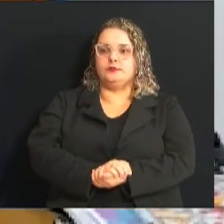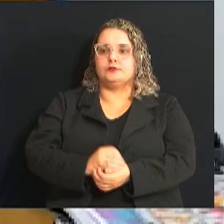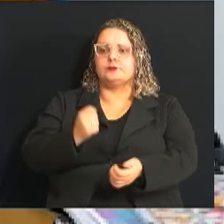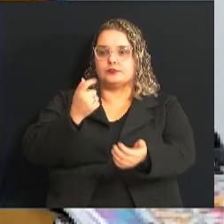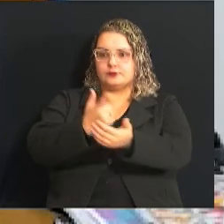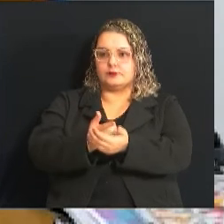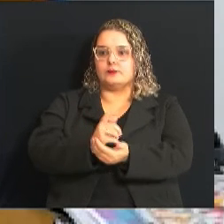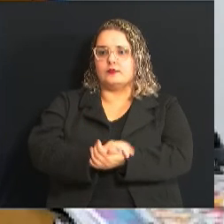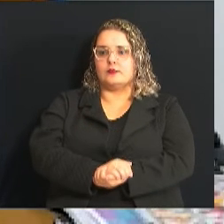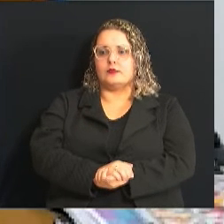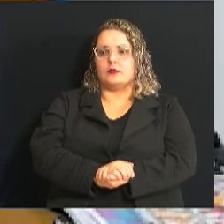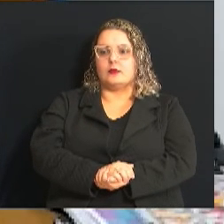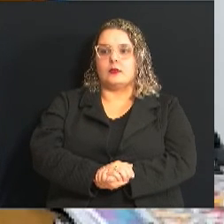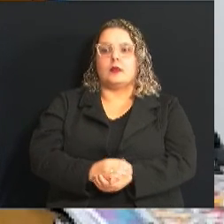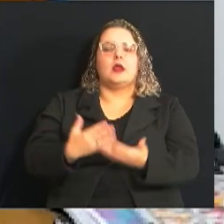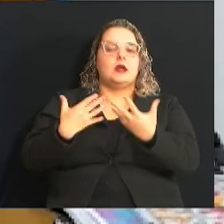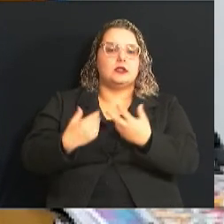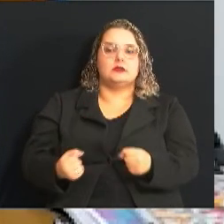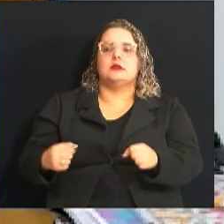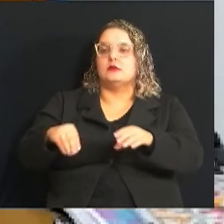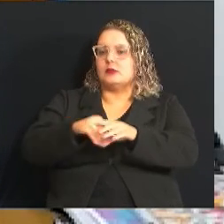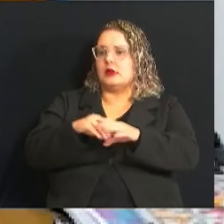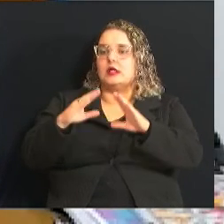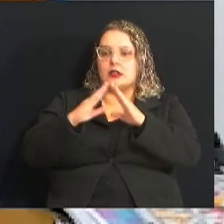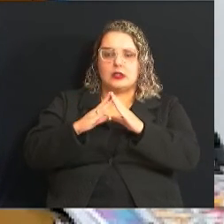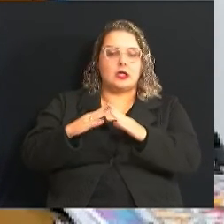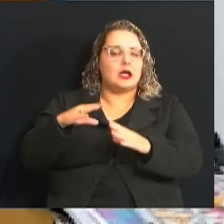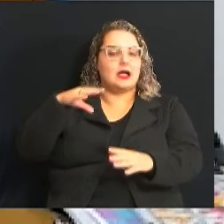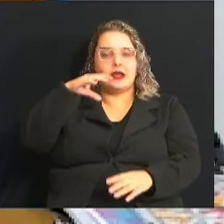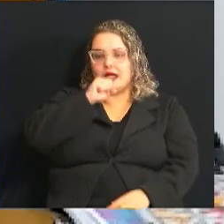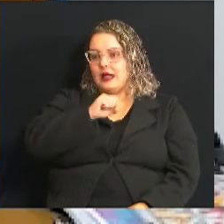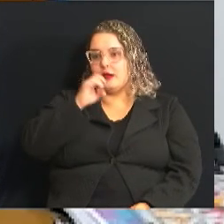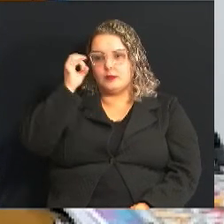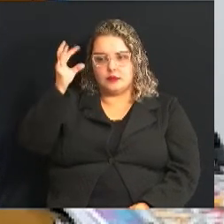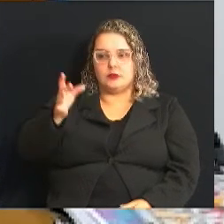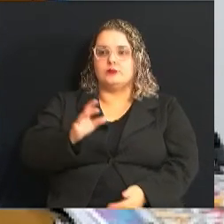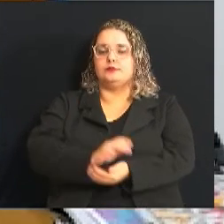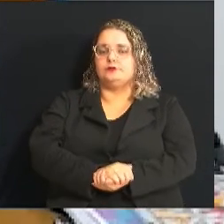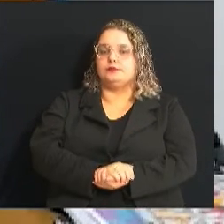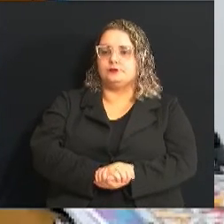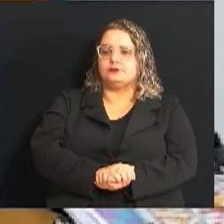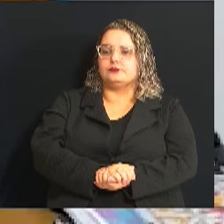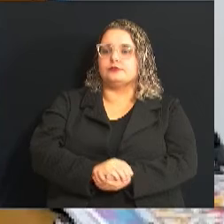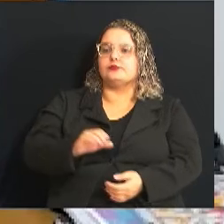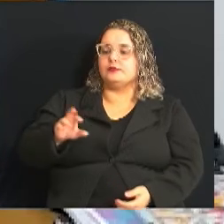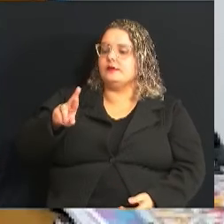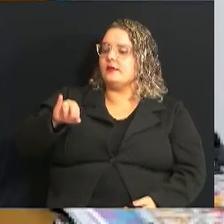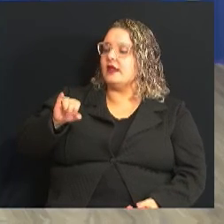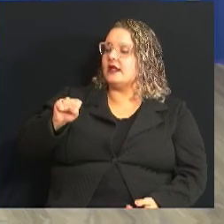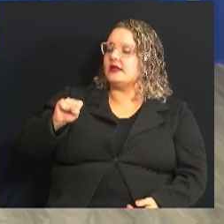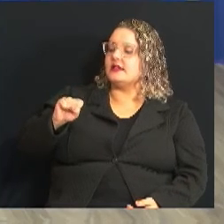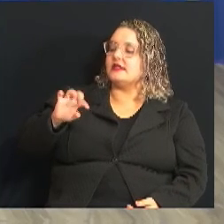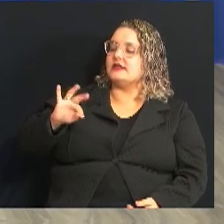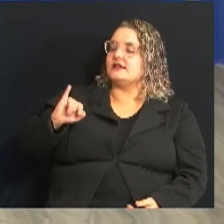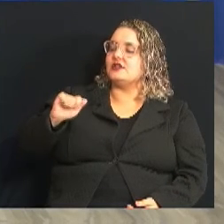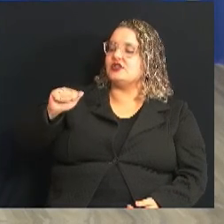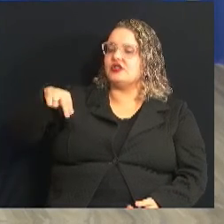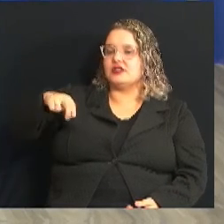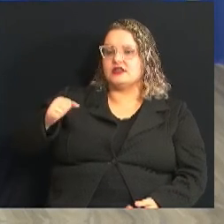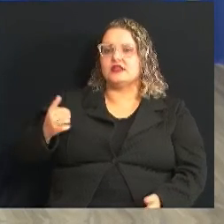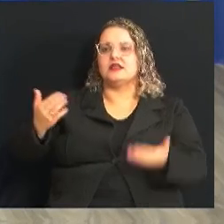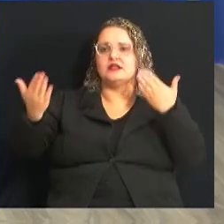a pessoa recebe na casa de forma muito prática e rápida. Cristiane Assunção, psicóloga especialista em